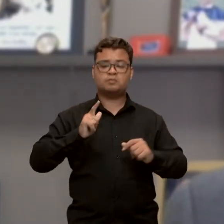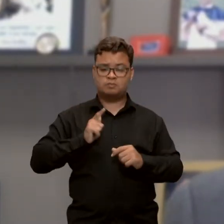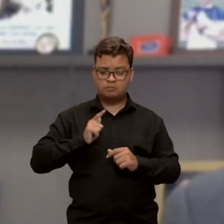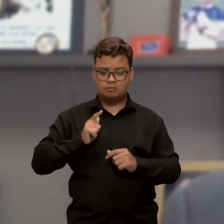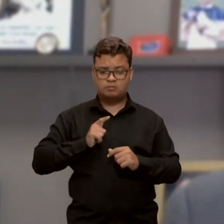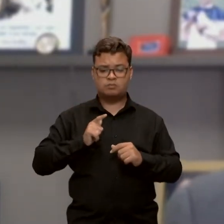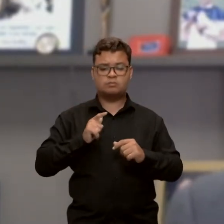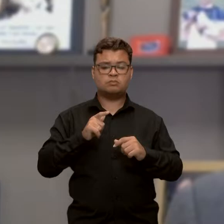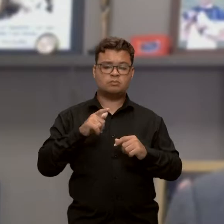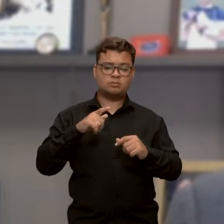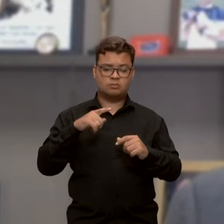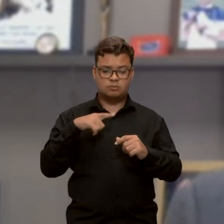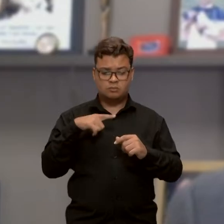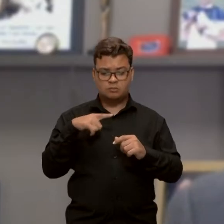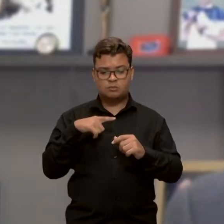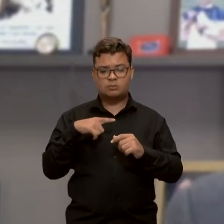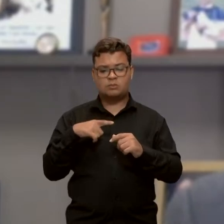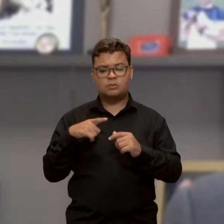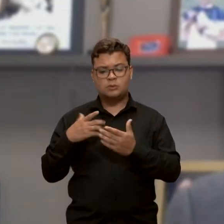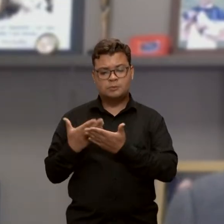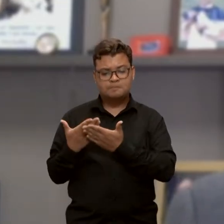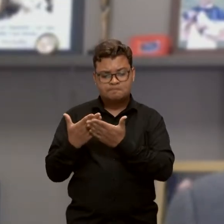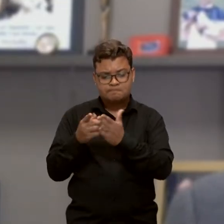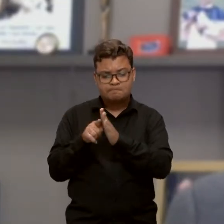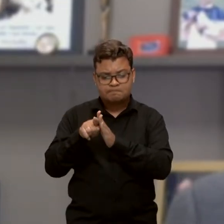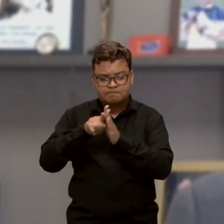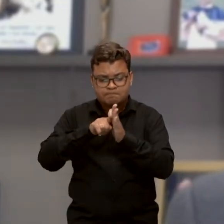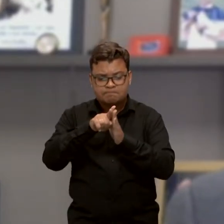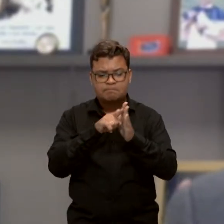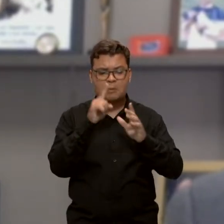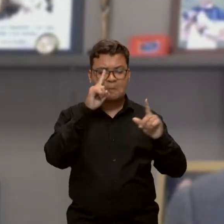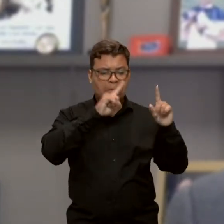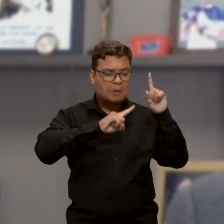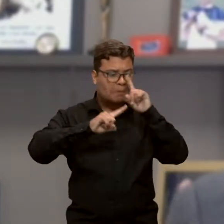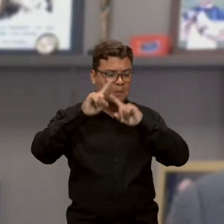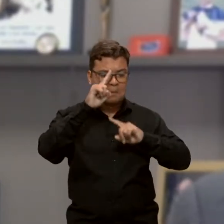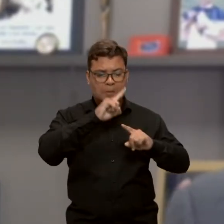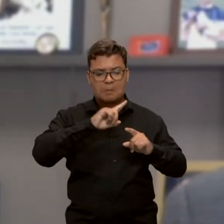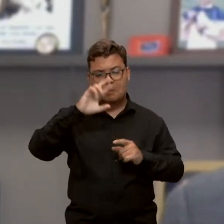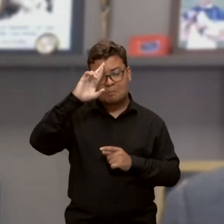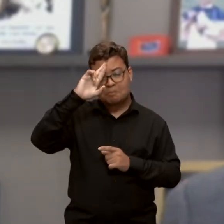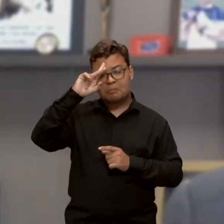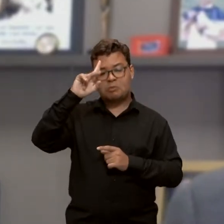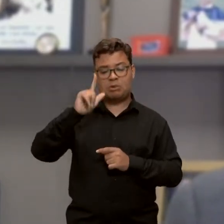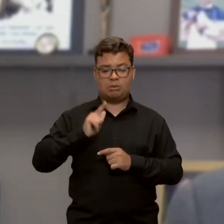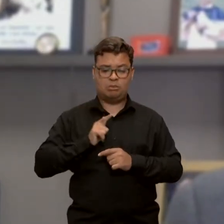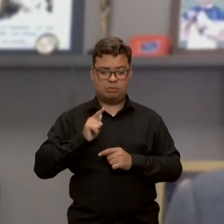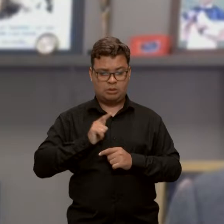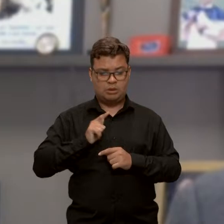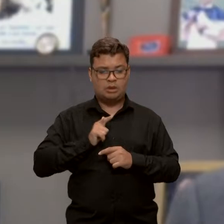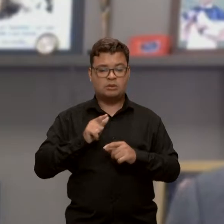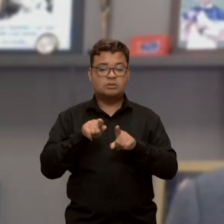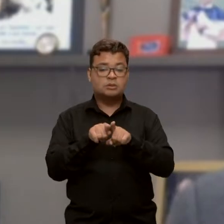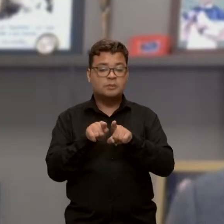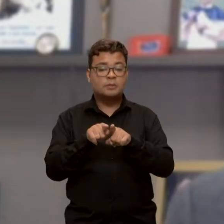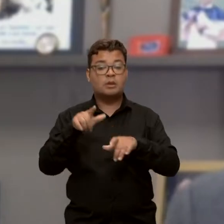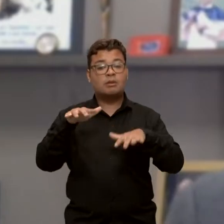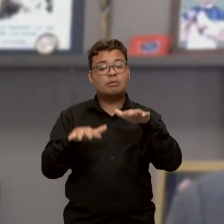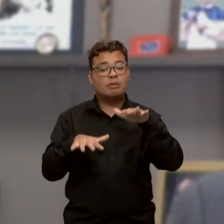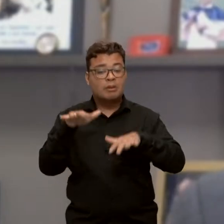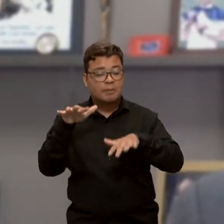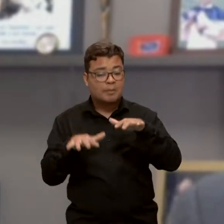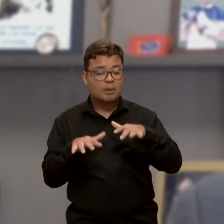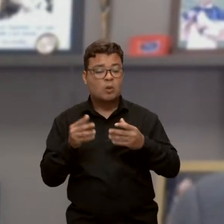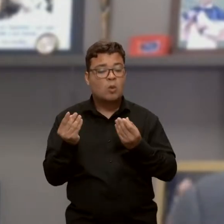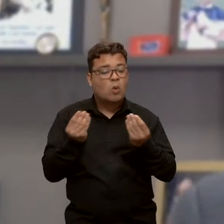têm falhas na sua concepção, têm falhas no seu olhar, e depende muito da forma